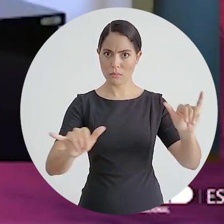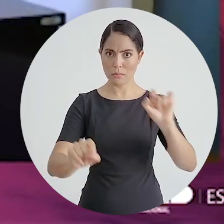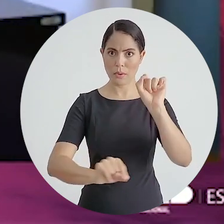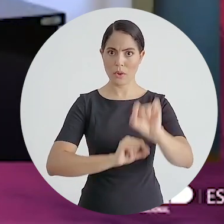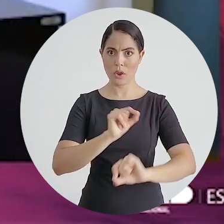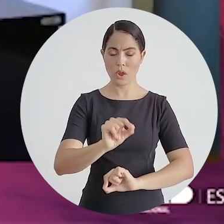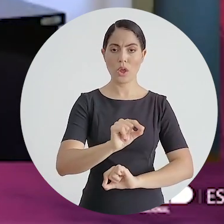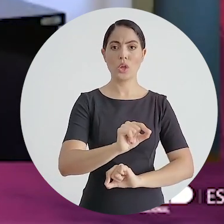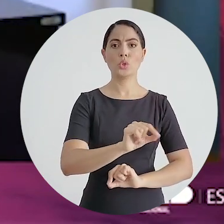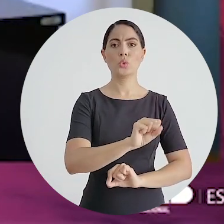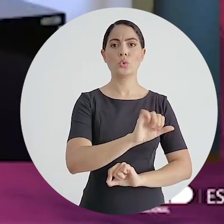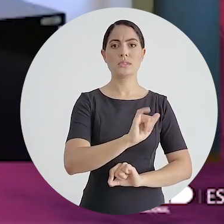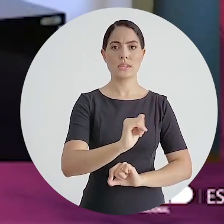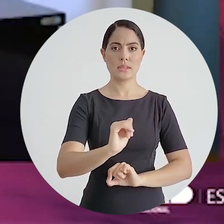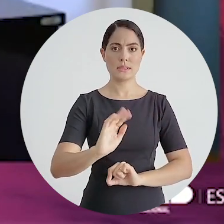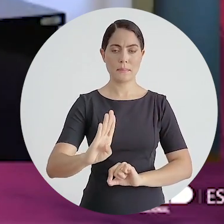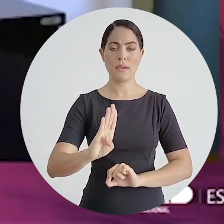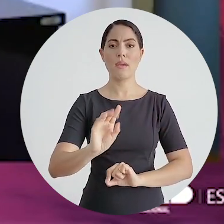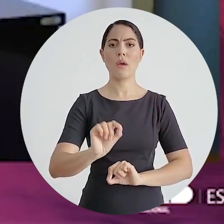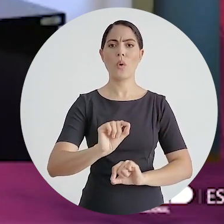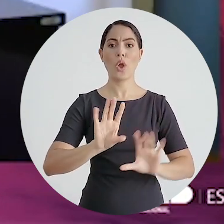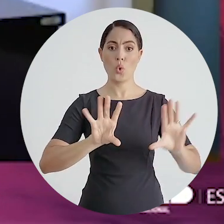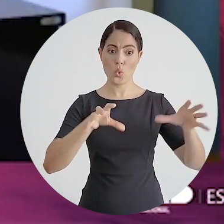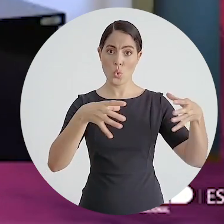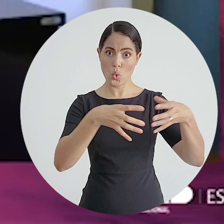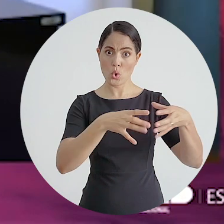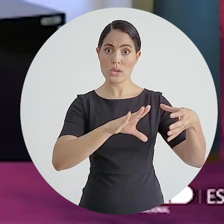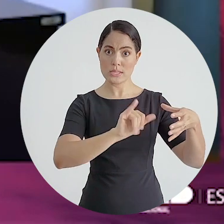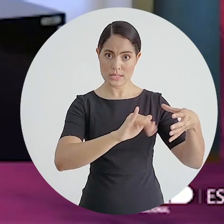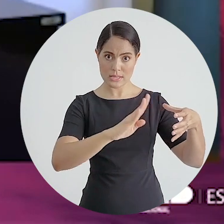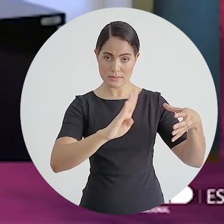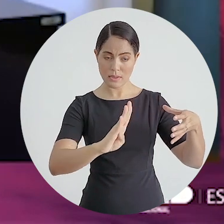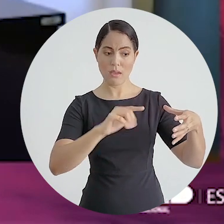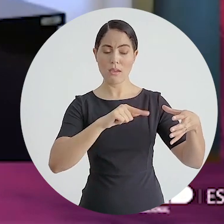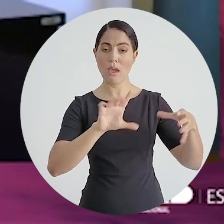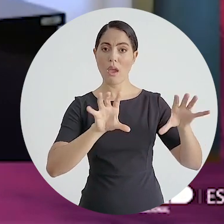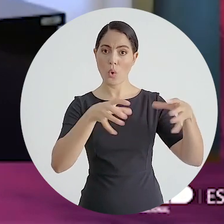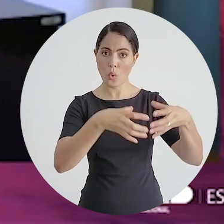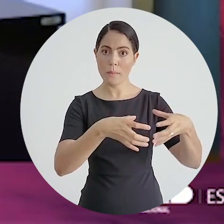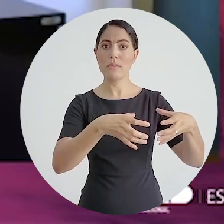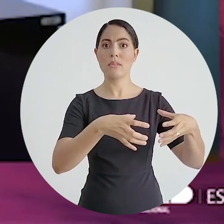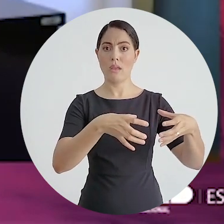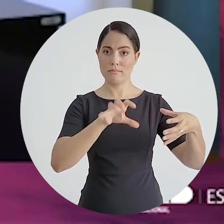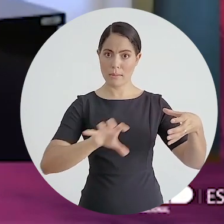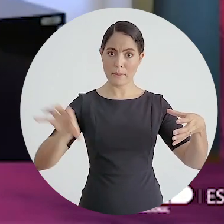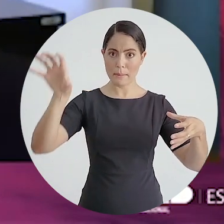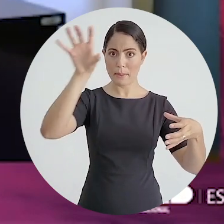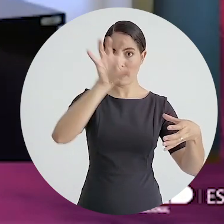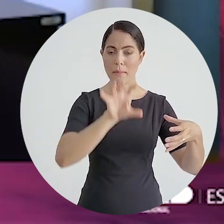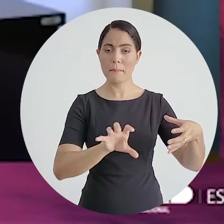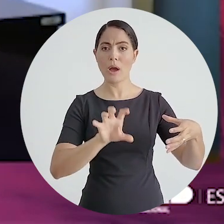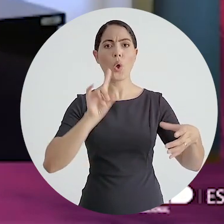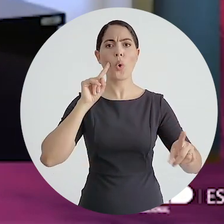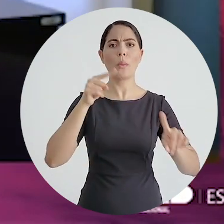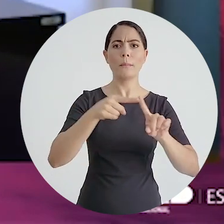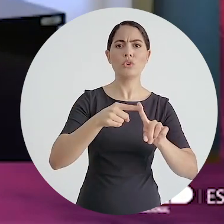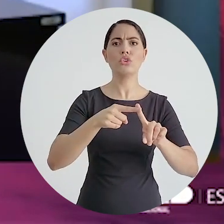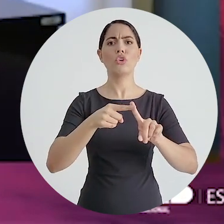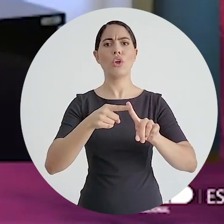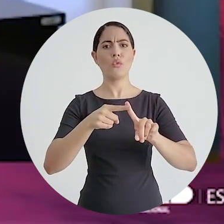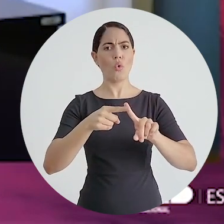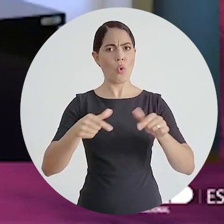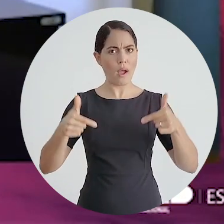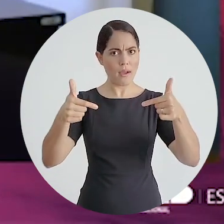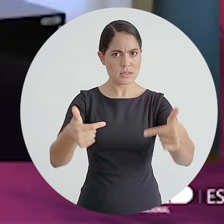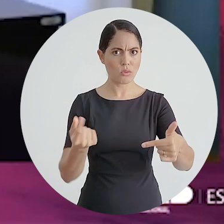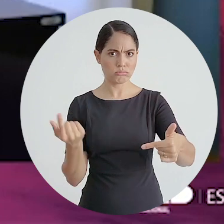foi publicado, que é o decreto do CISB, que é um comitê interministerial responsável por dar racionalidade